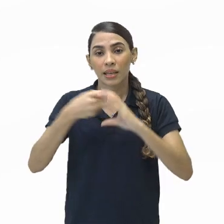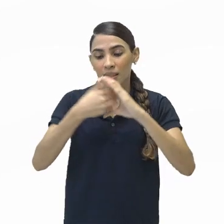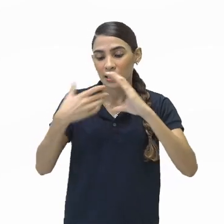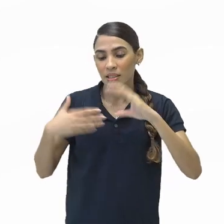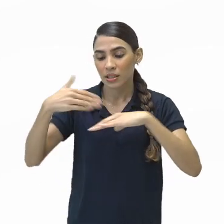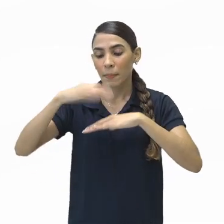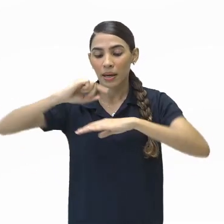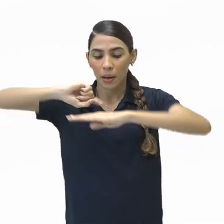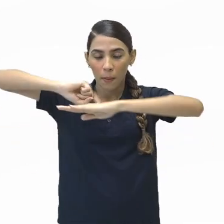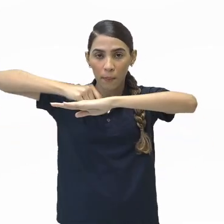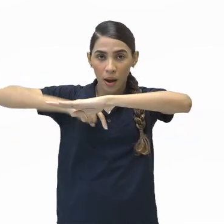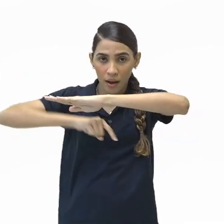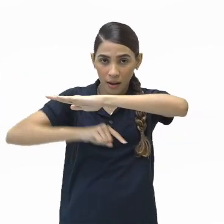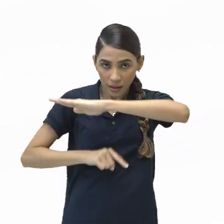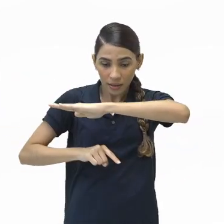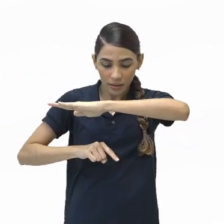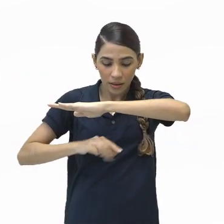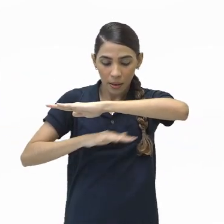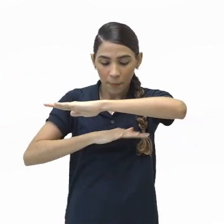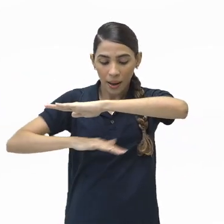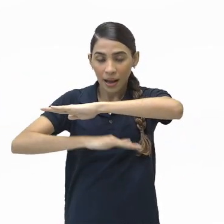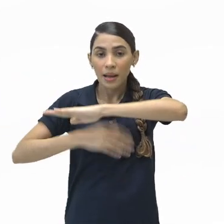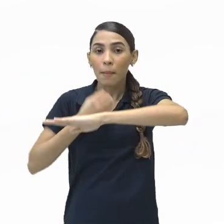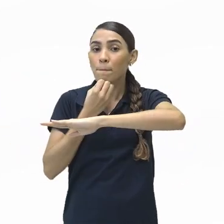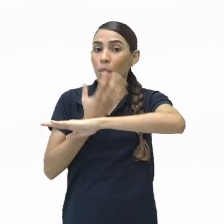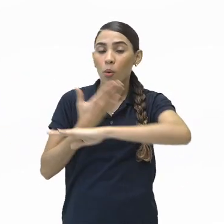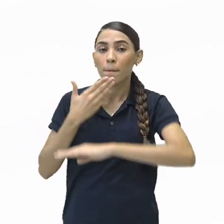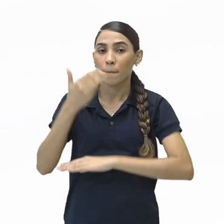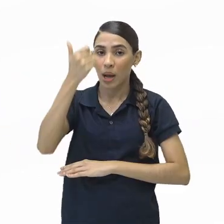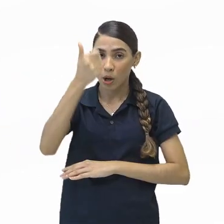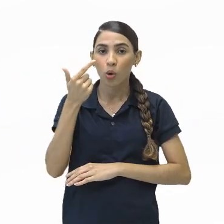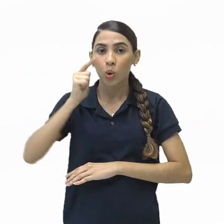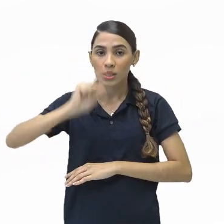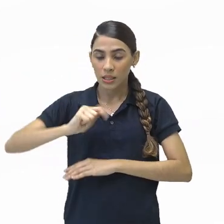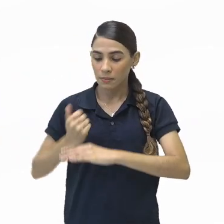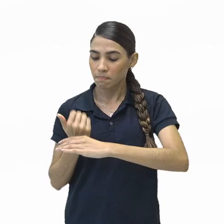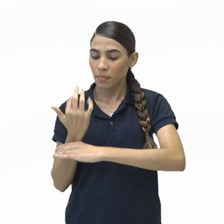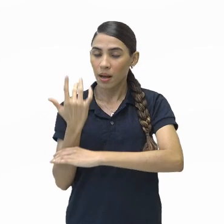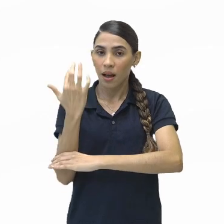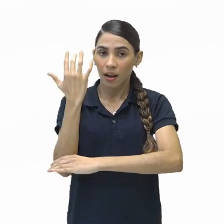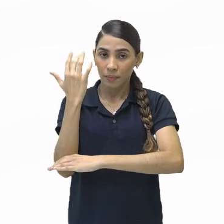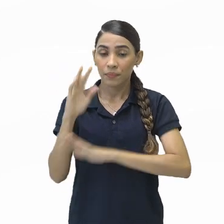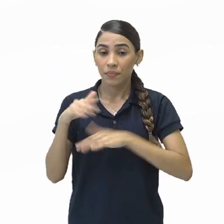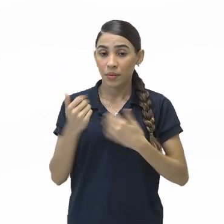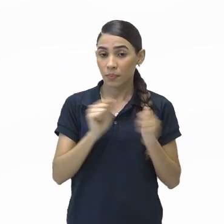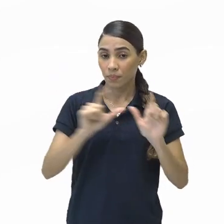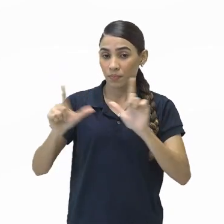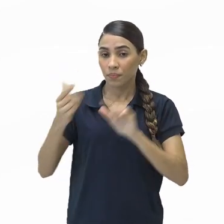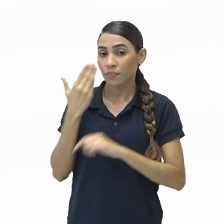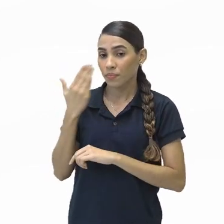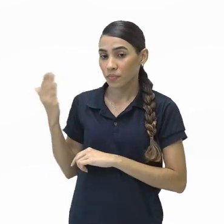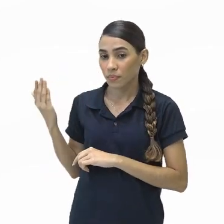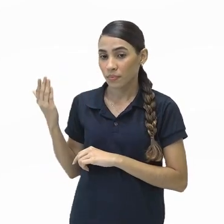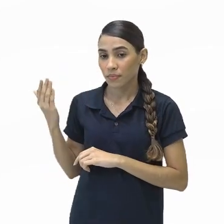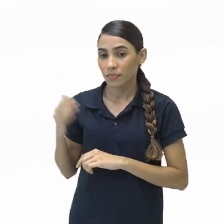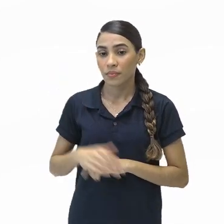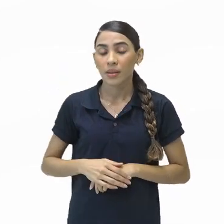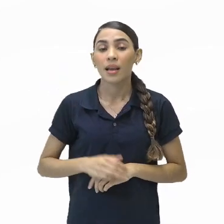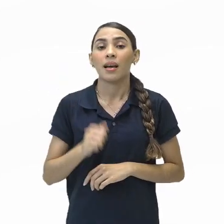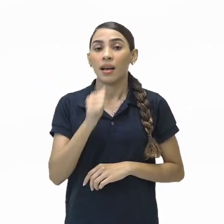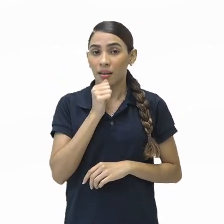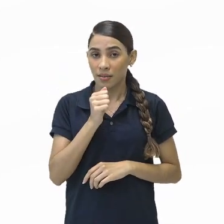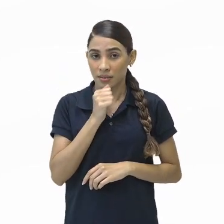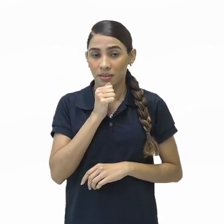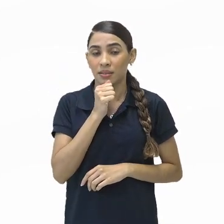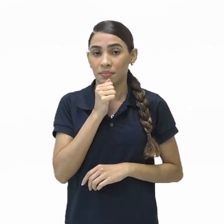mais fundo e ser um pouco mais bom, melhor, né, para o plantio. Então a gente vai ver aí na próxima tela que ainda